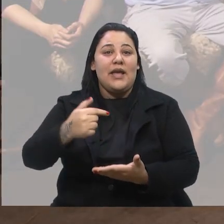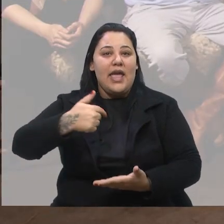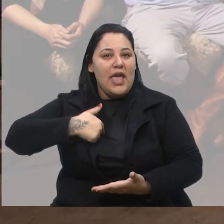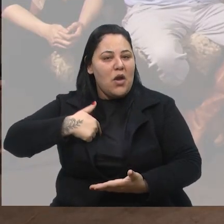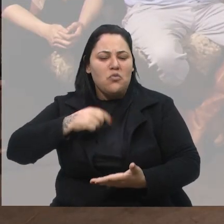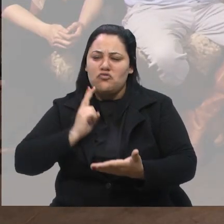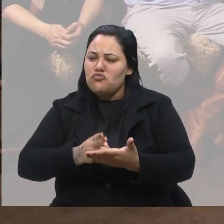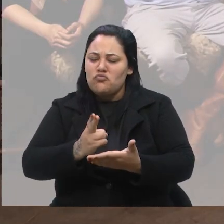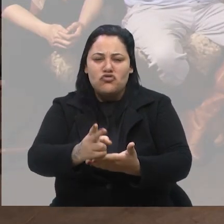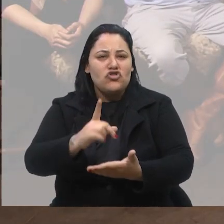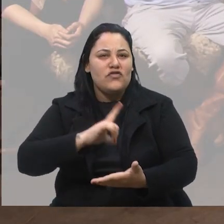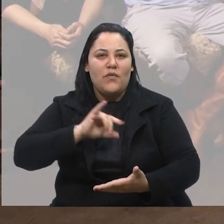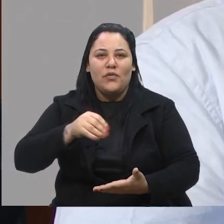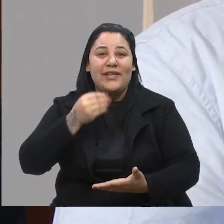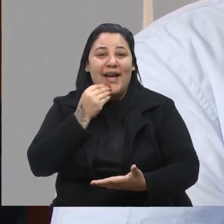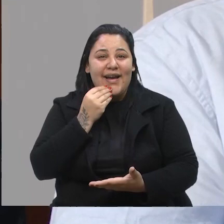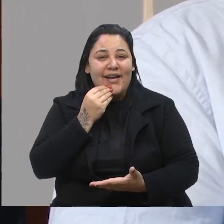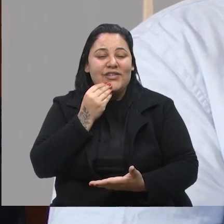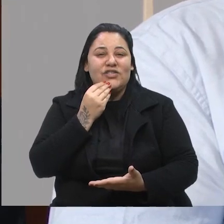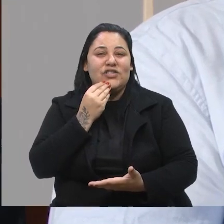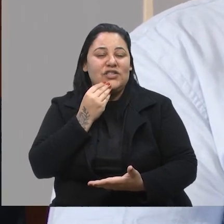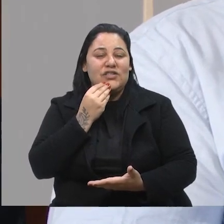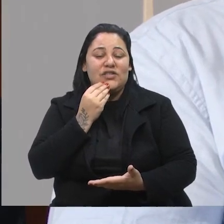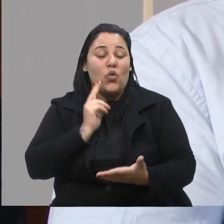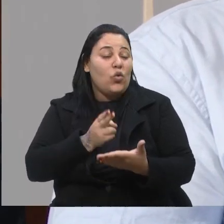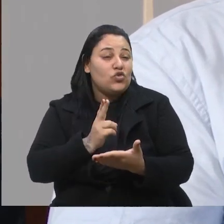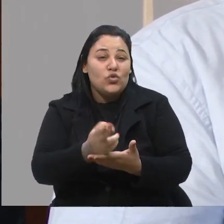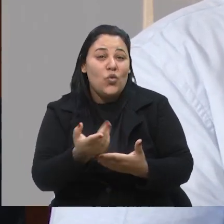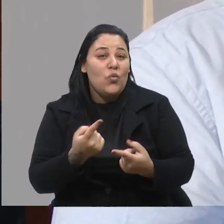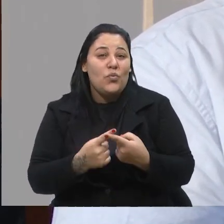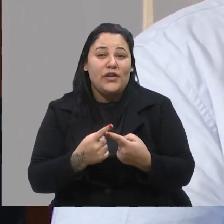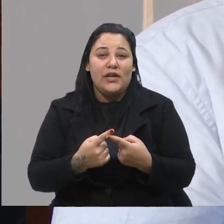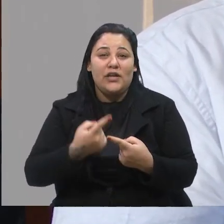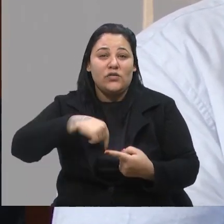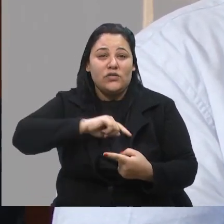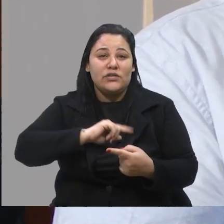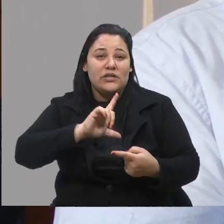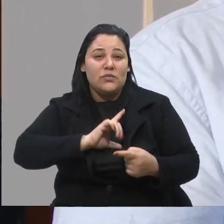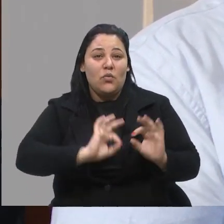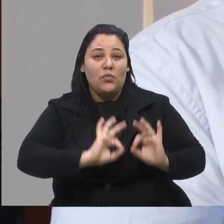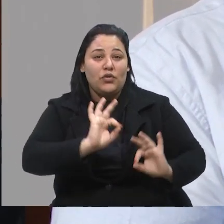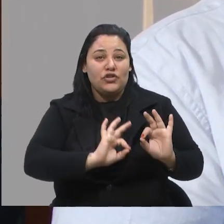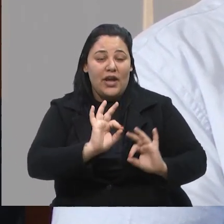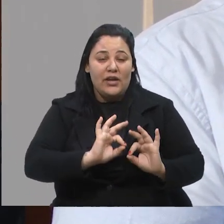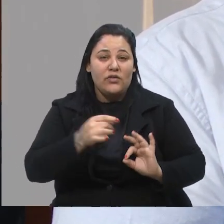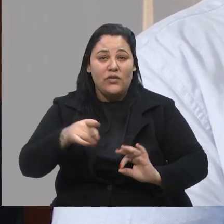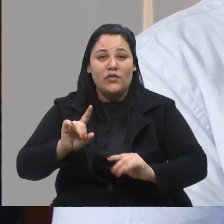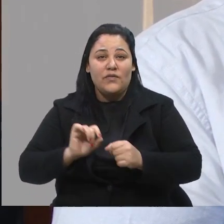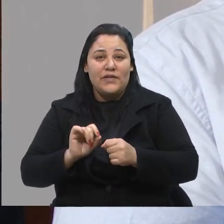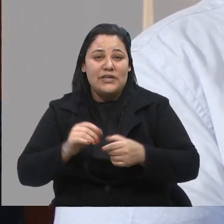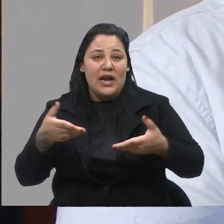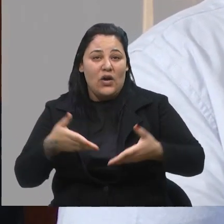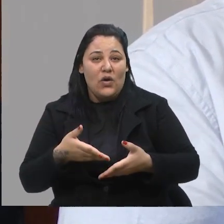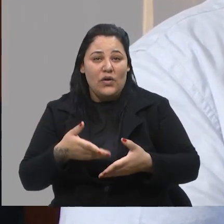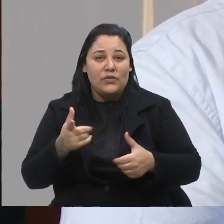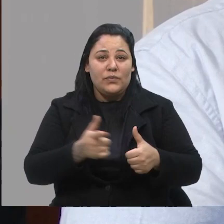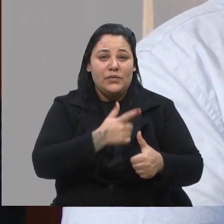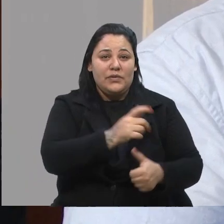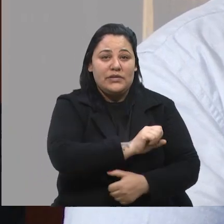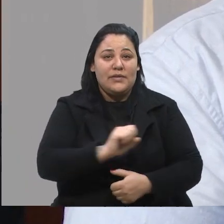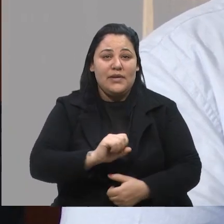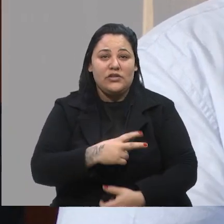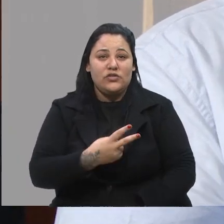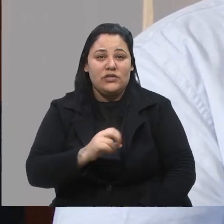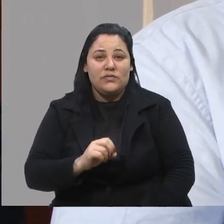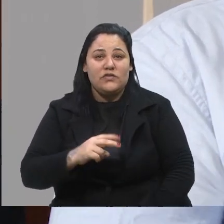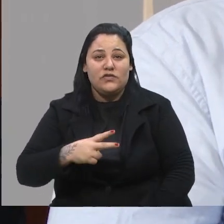oportunidade e continuo tendo, né? Nós temos um projeto que nós vamos fazer agora no primeiro semestre do ano que